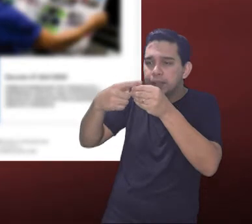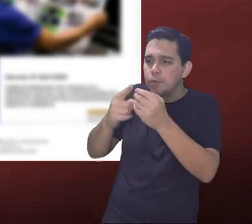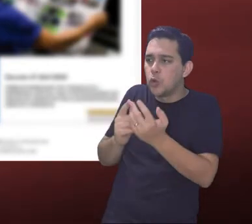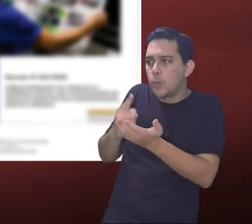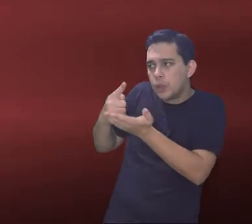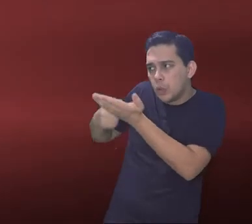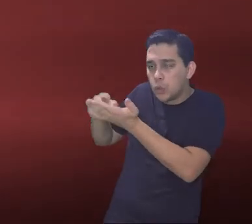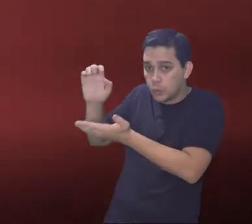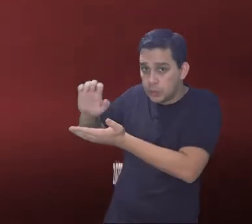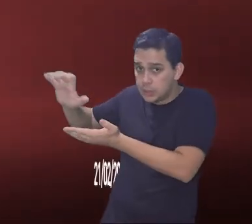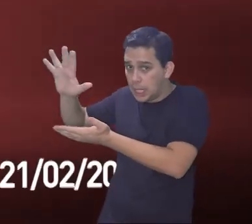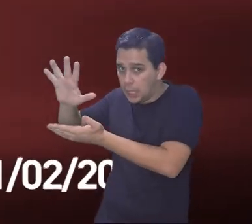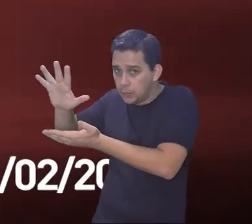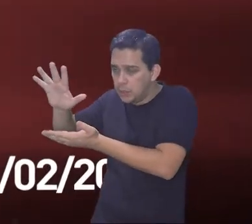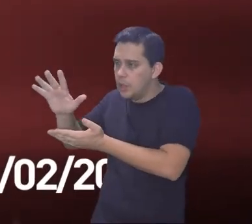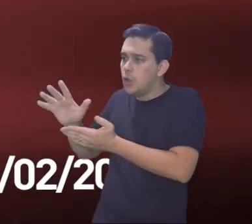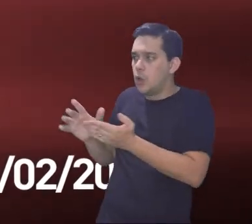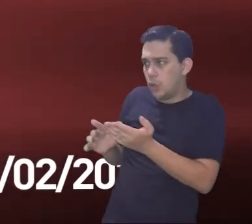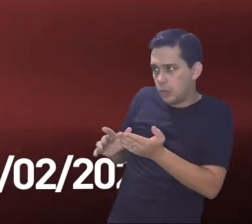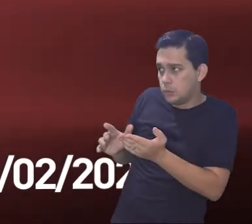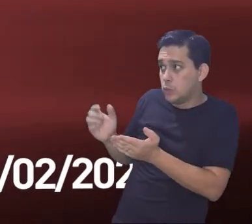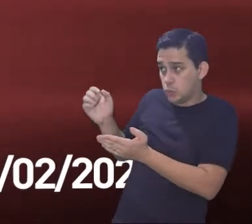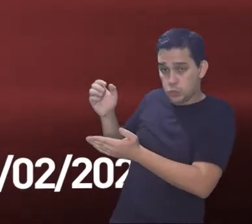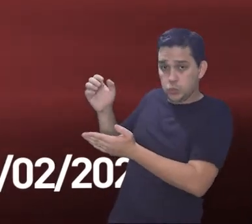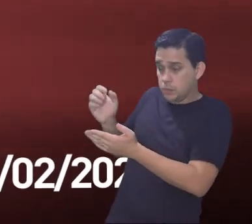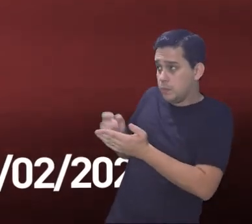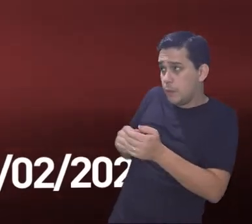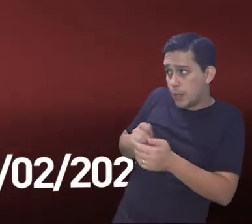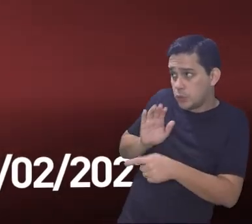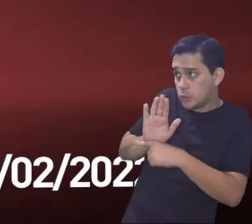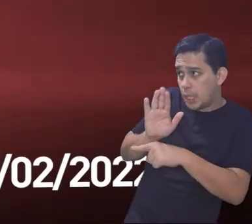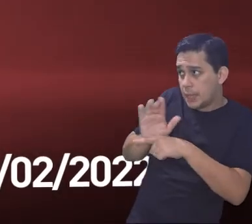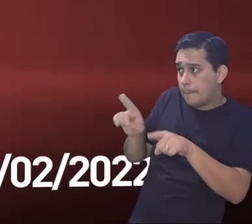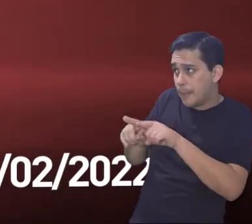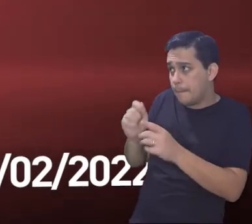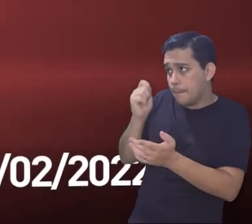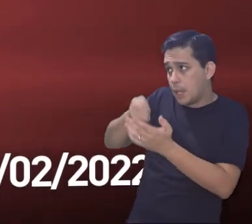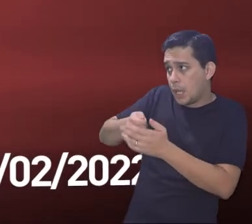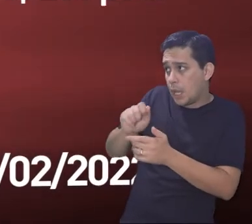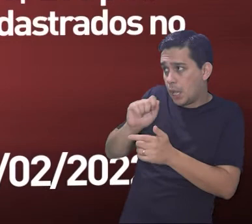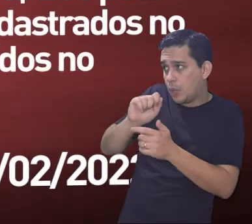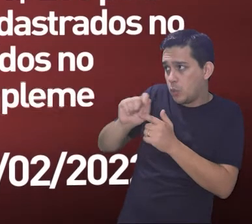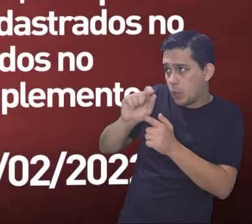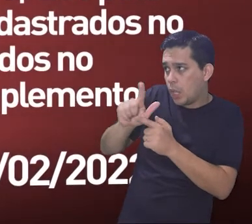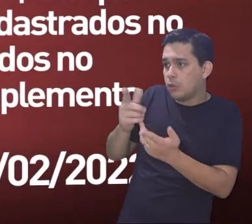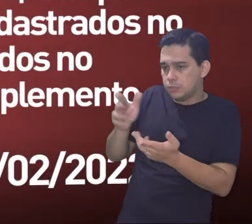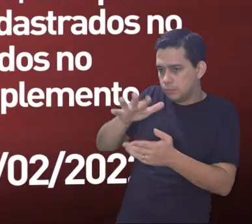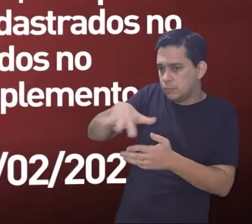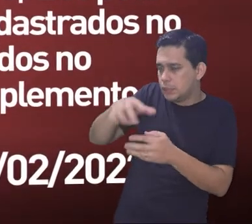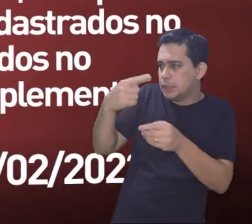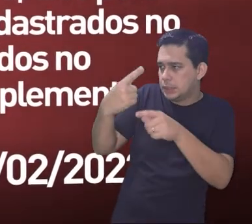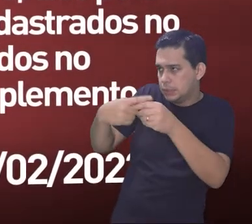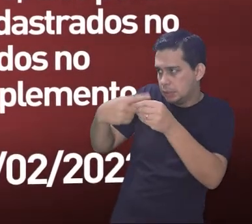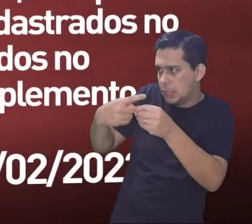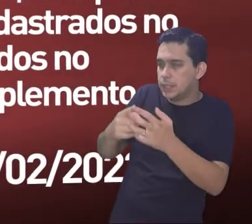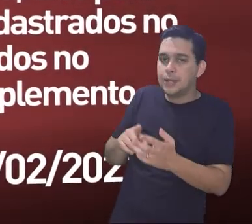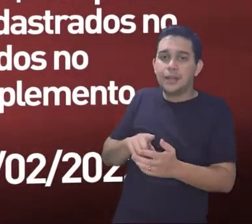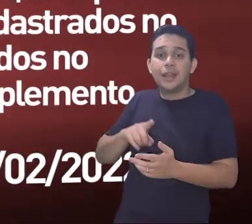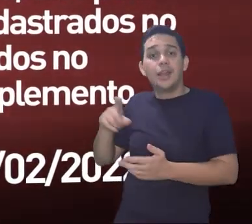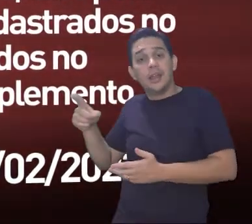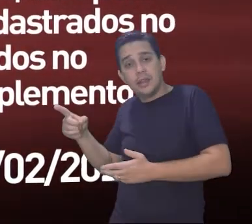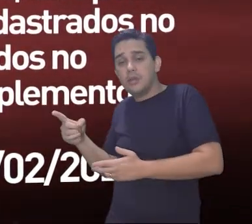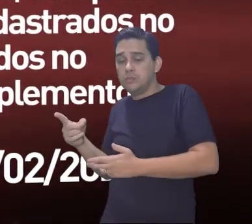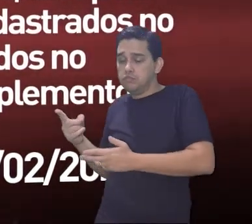aluguel social concedido pelo Estado. Isso, obviamente, por um lado, é muito